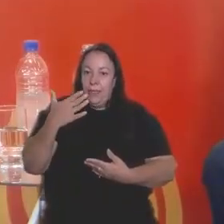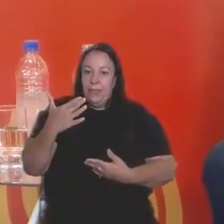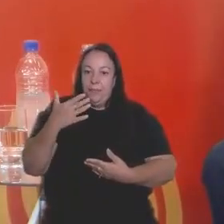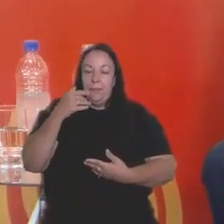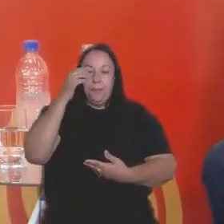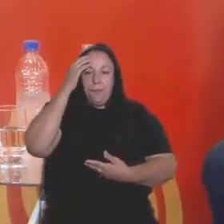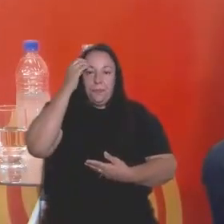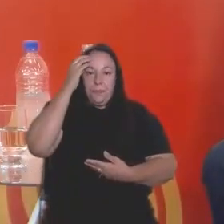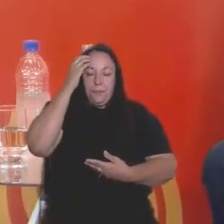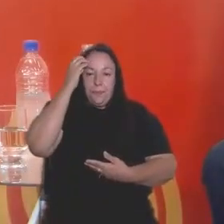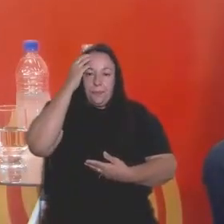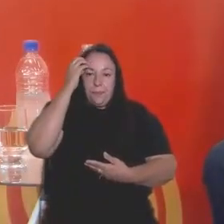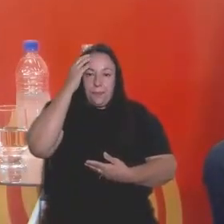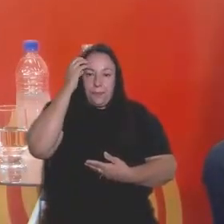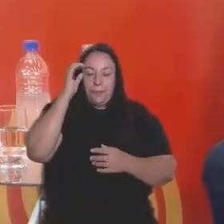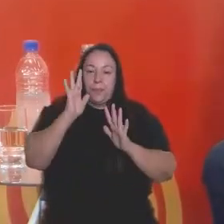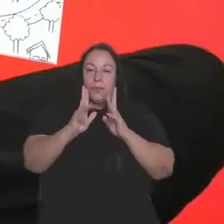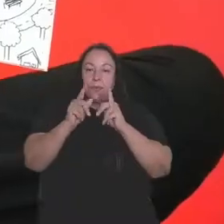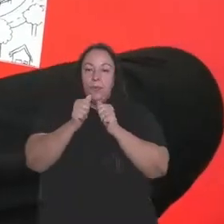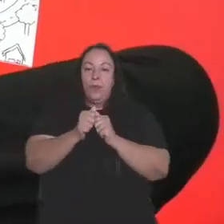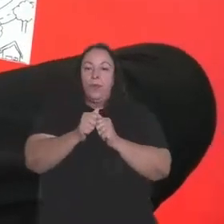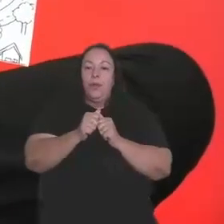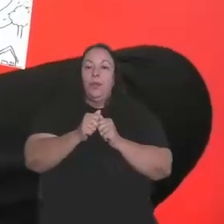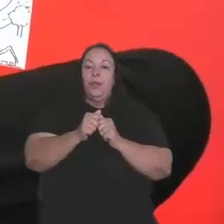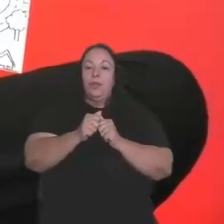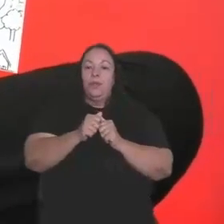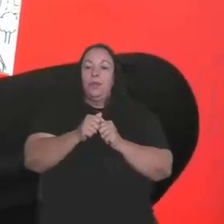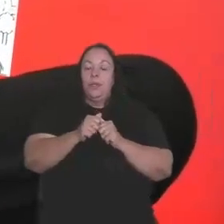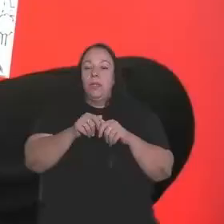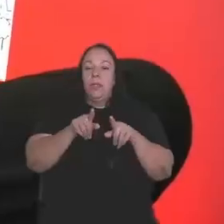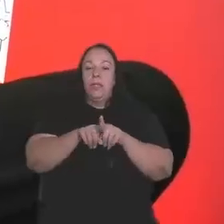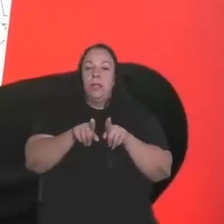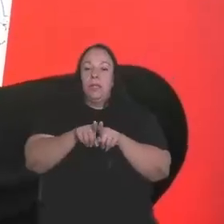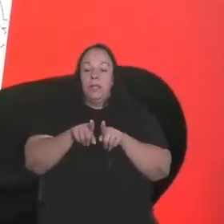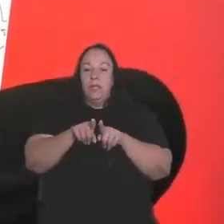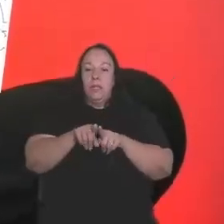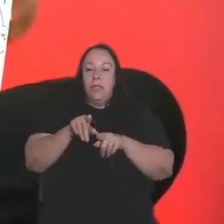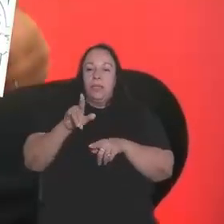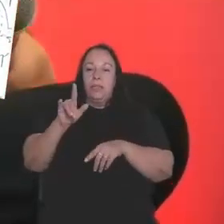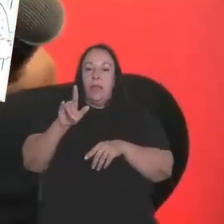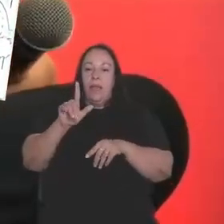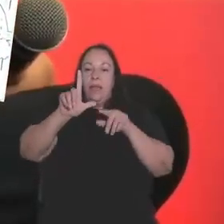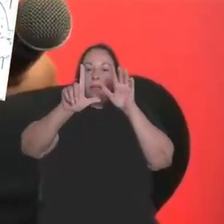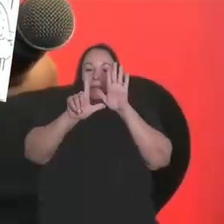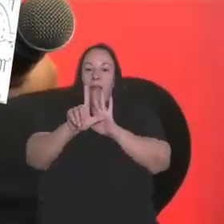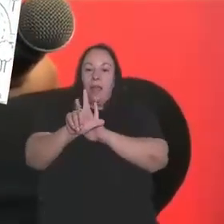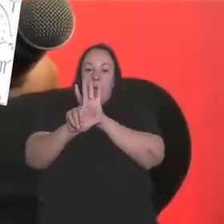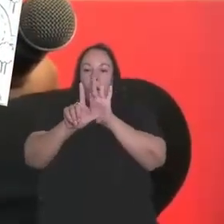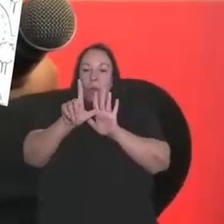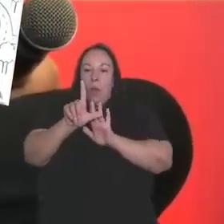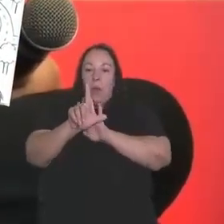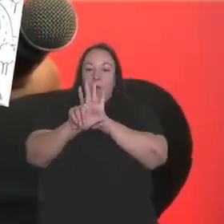pessoal interage a todo tempo, uma página para colorir, tem QR Code também, né?